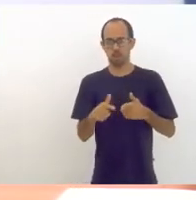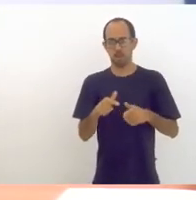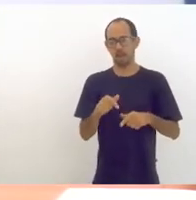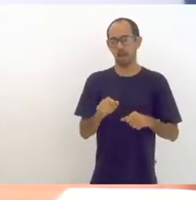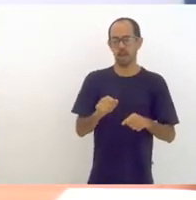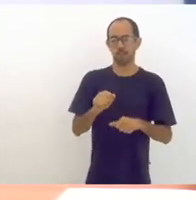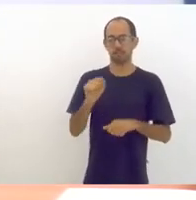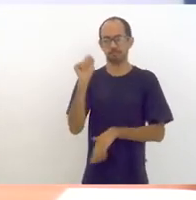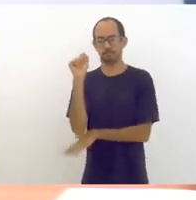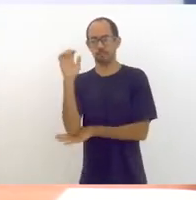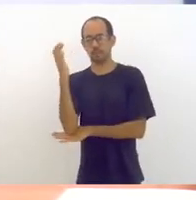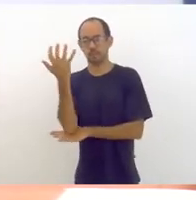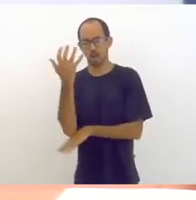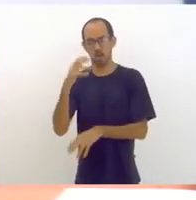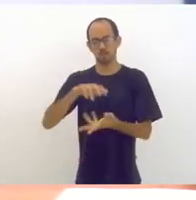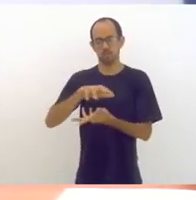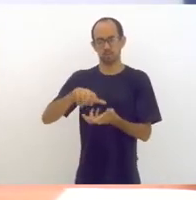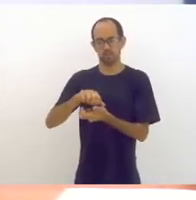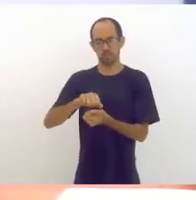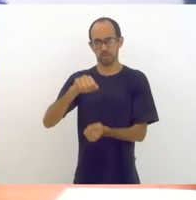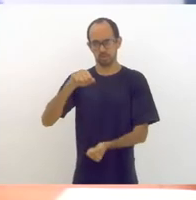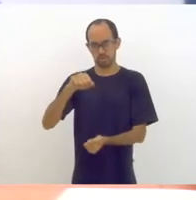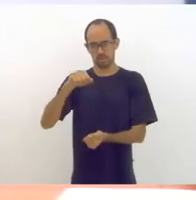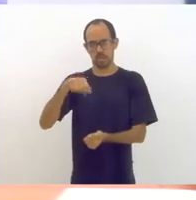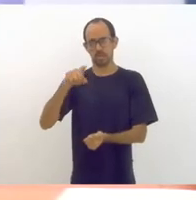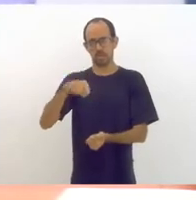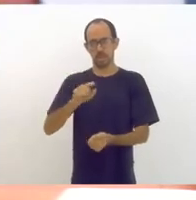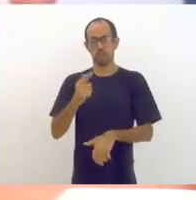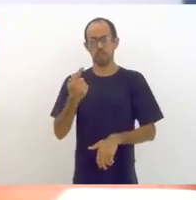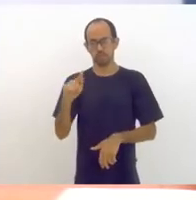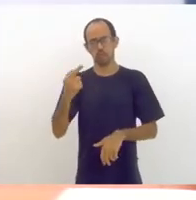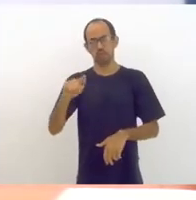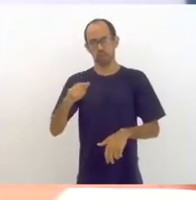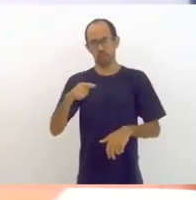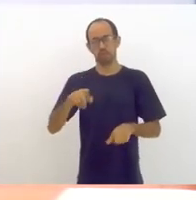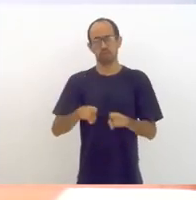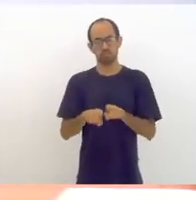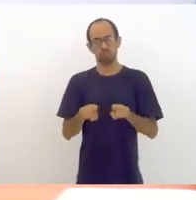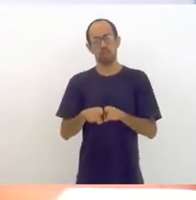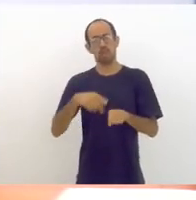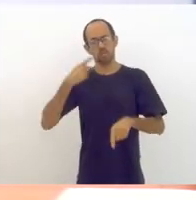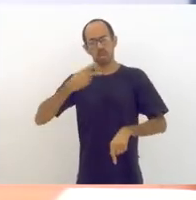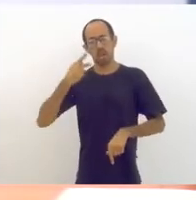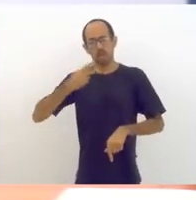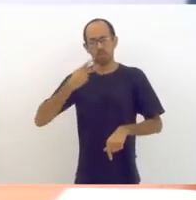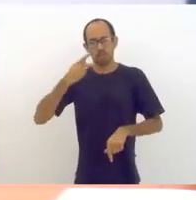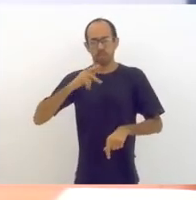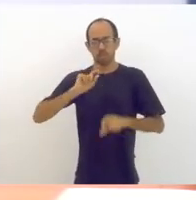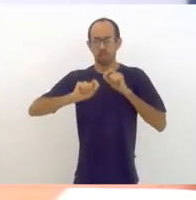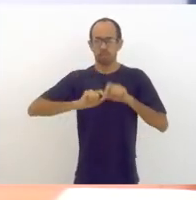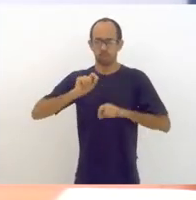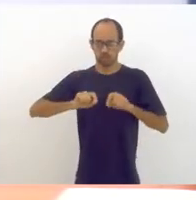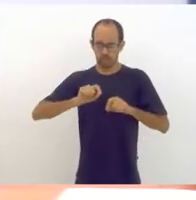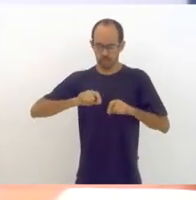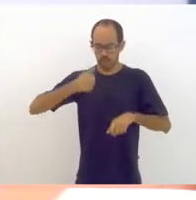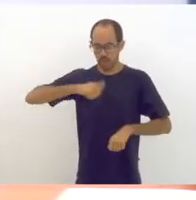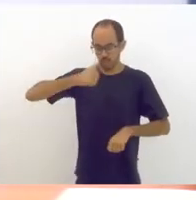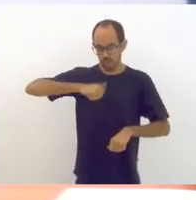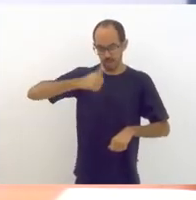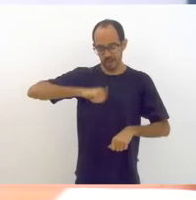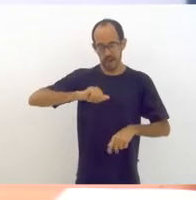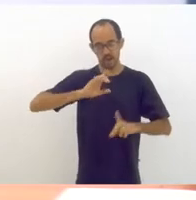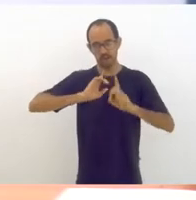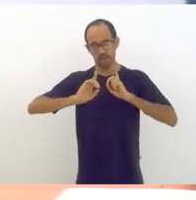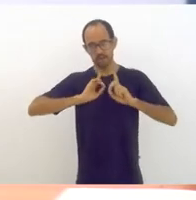sustentabilidade. Isso cabe aos gestores, né, e cabe ao parlamento arbitrar e discutir,